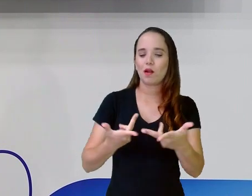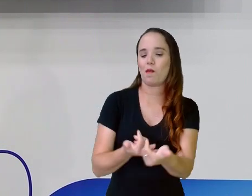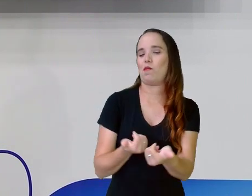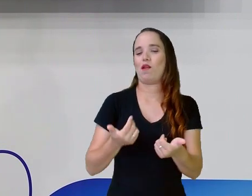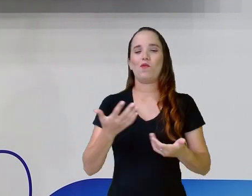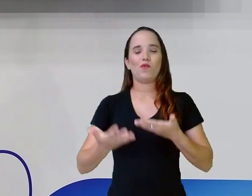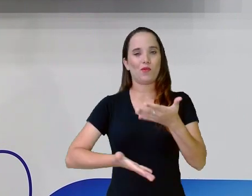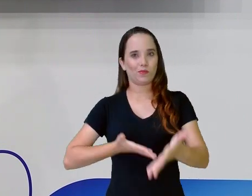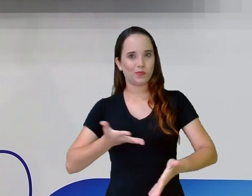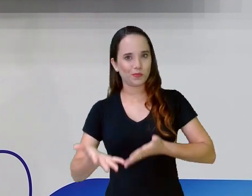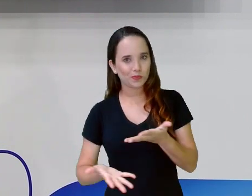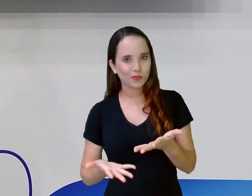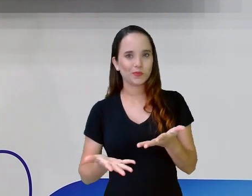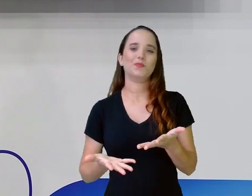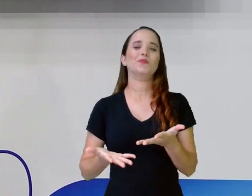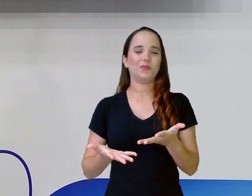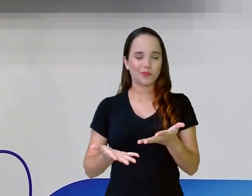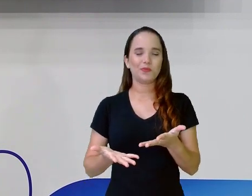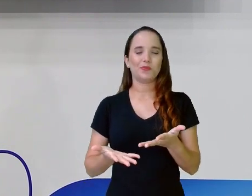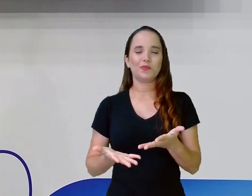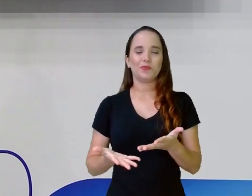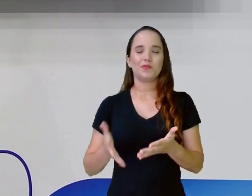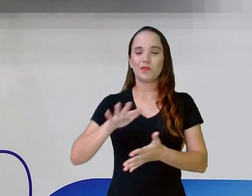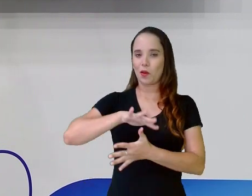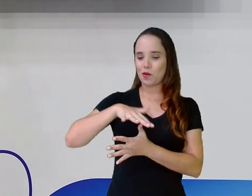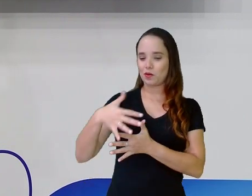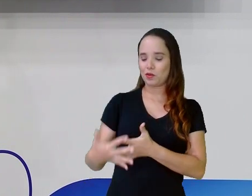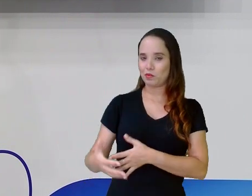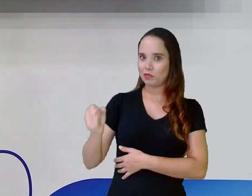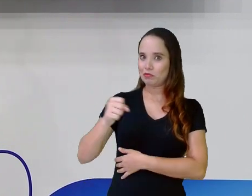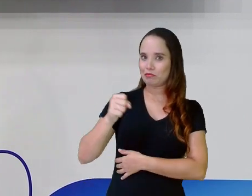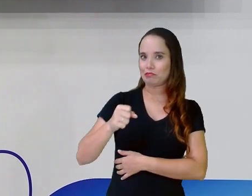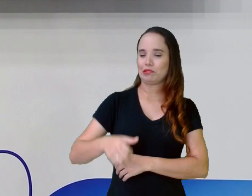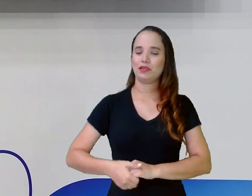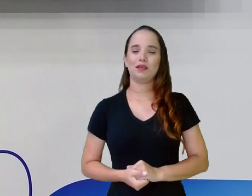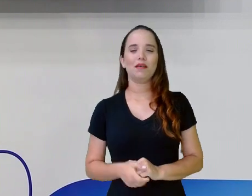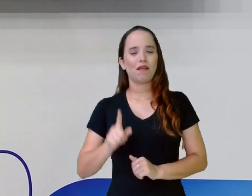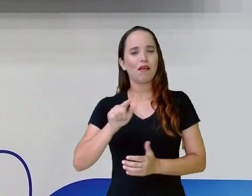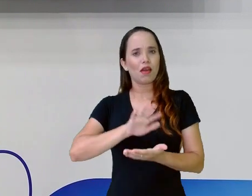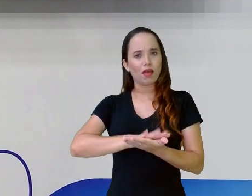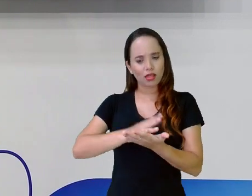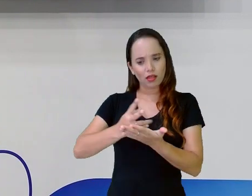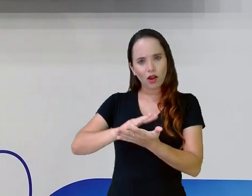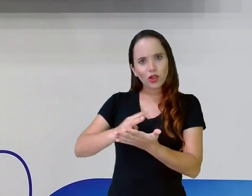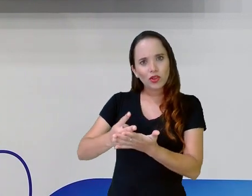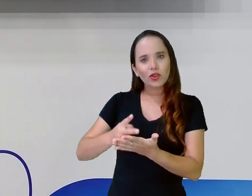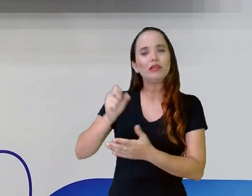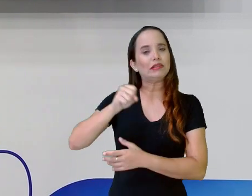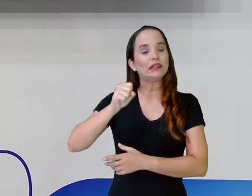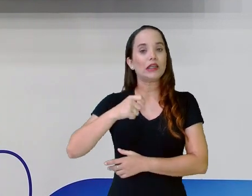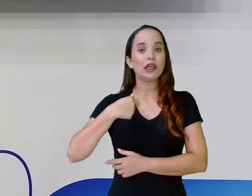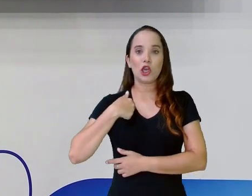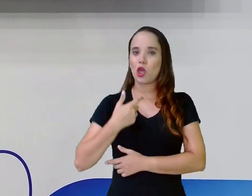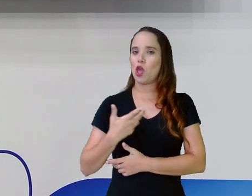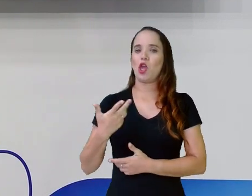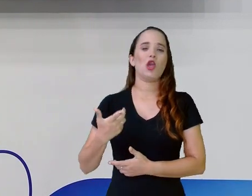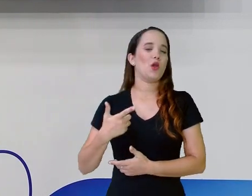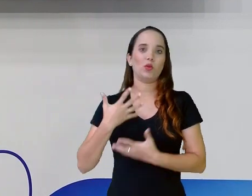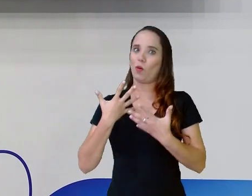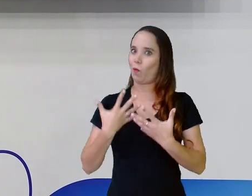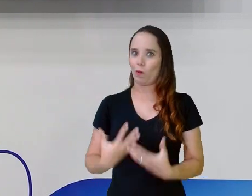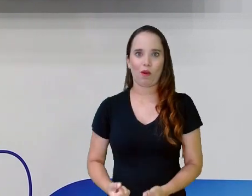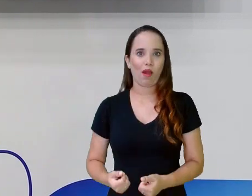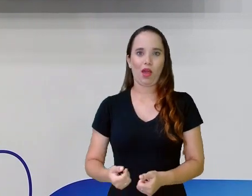maravilhoso de interpretação de Libras. Interpretação de Libras, trabalho que eu não canso de elogiar.